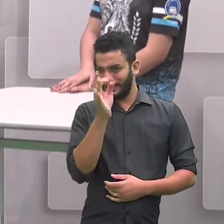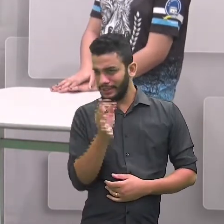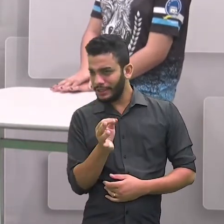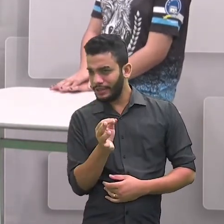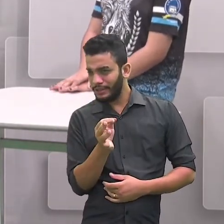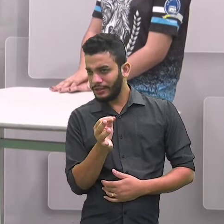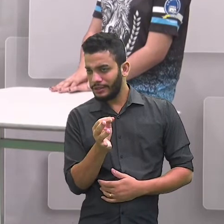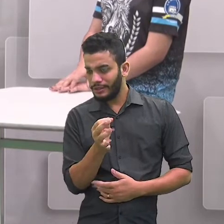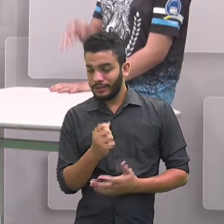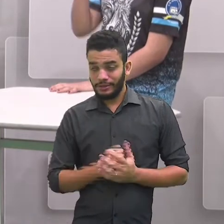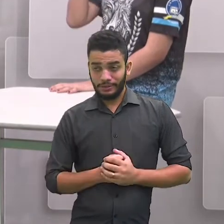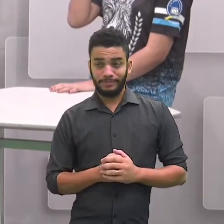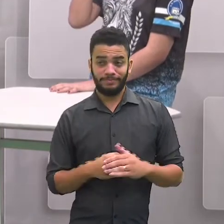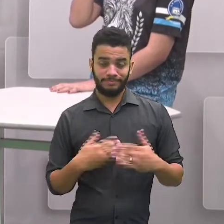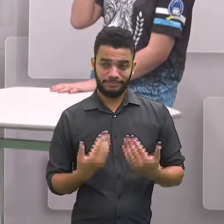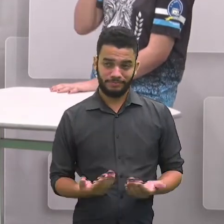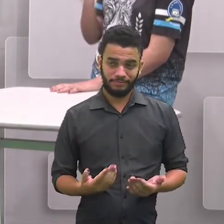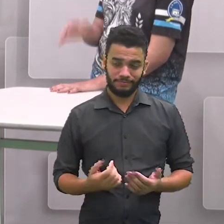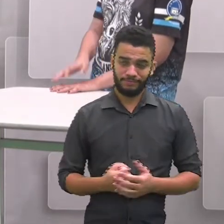Será?